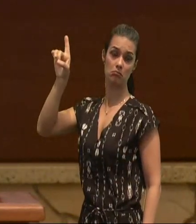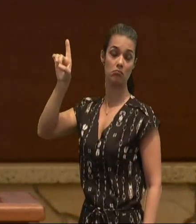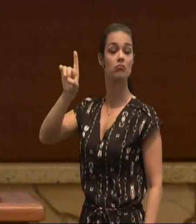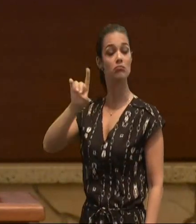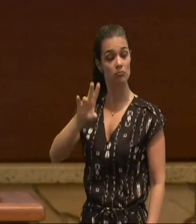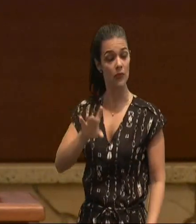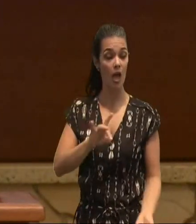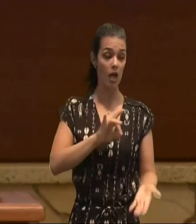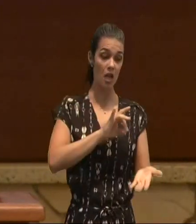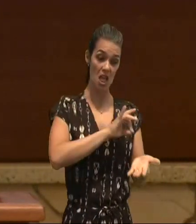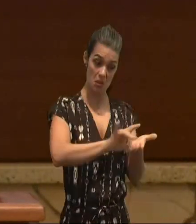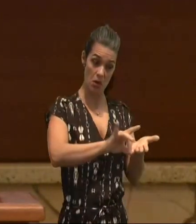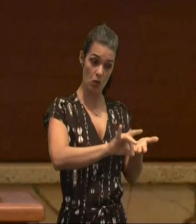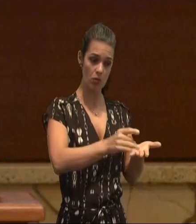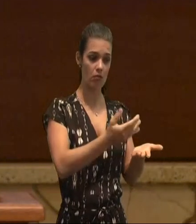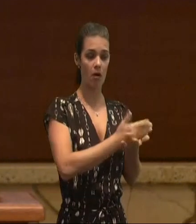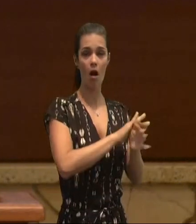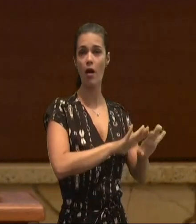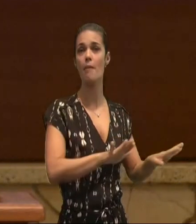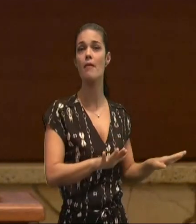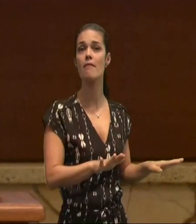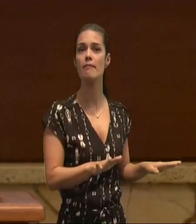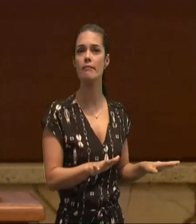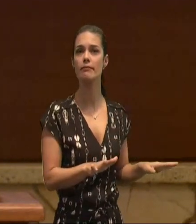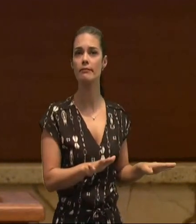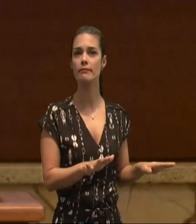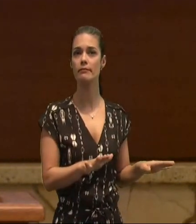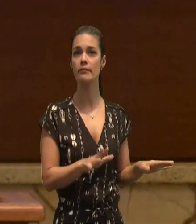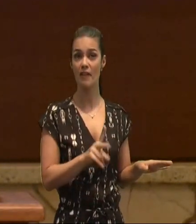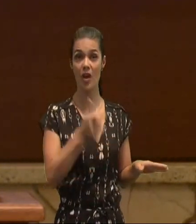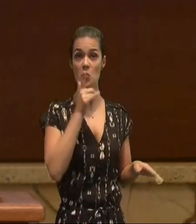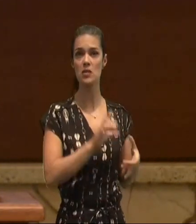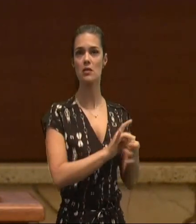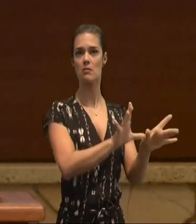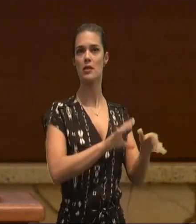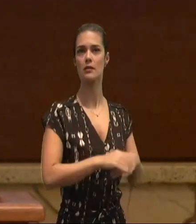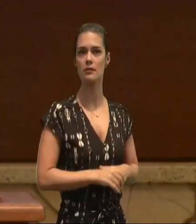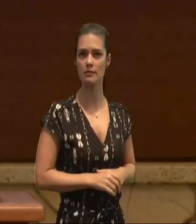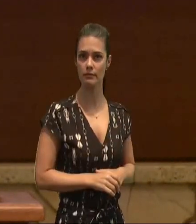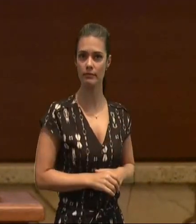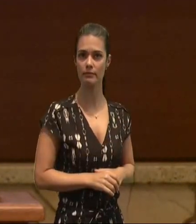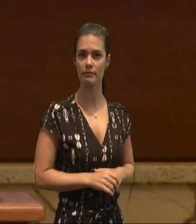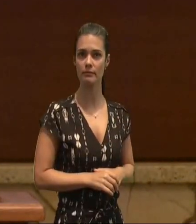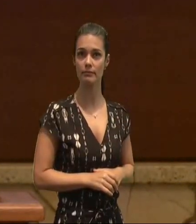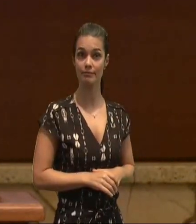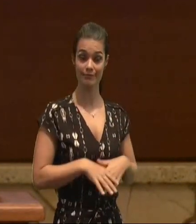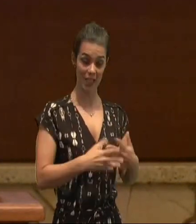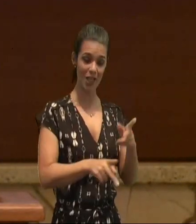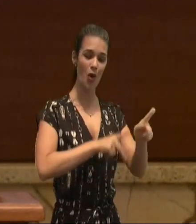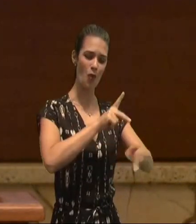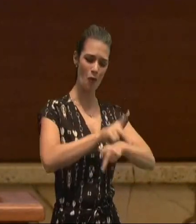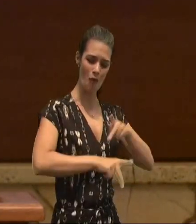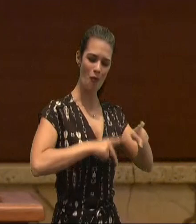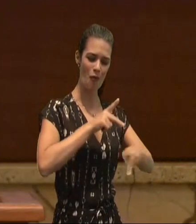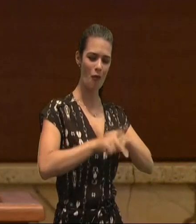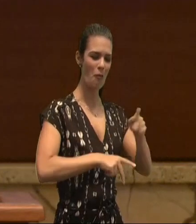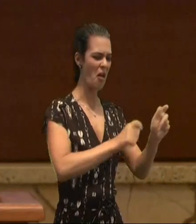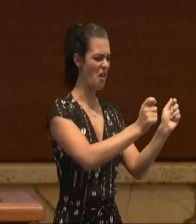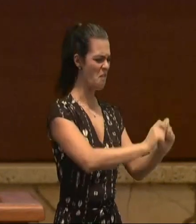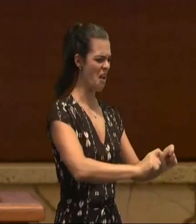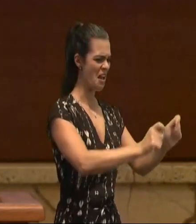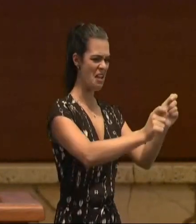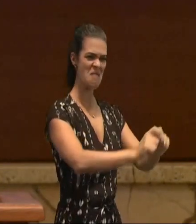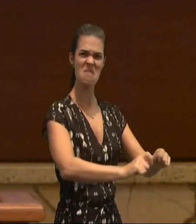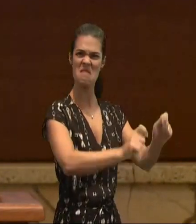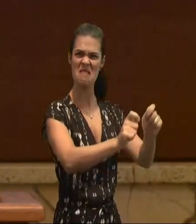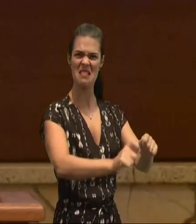filisteus. Verso de número 4, assim os filhos de Israel destruíram suas imagens de Baal e de Asterote